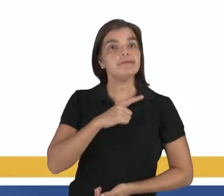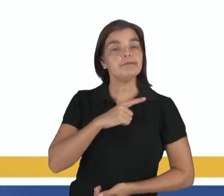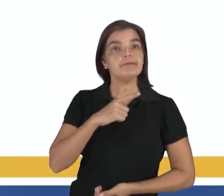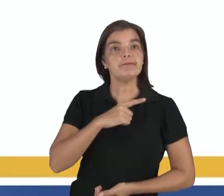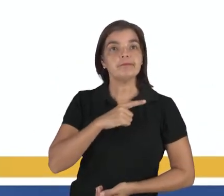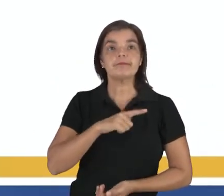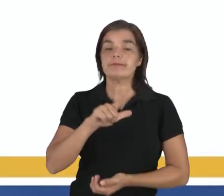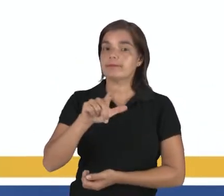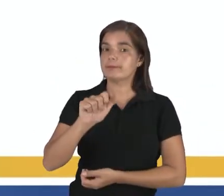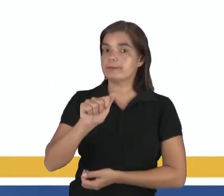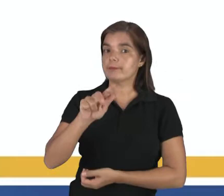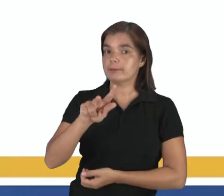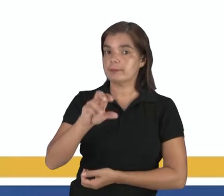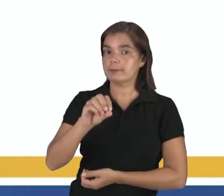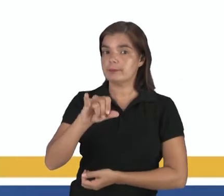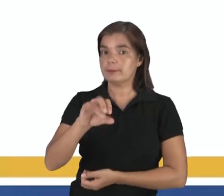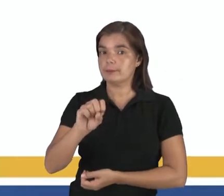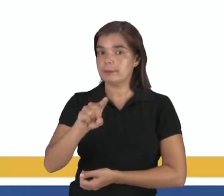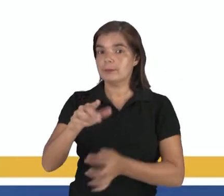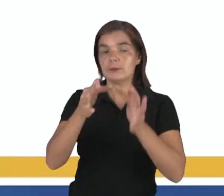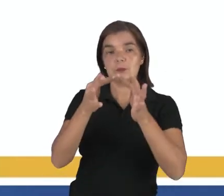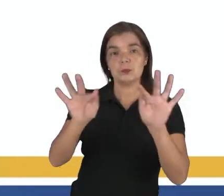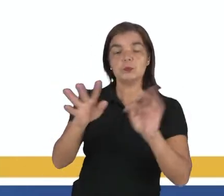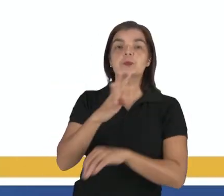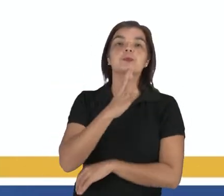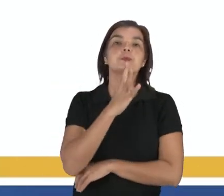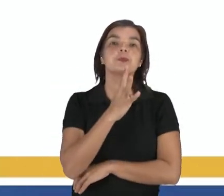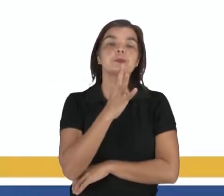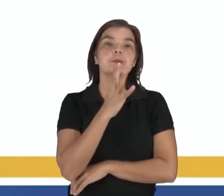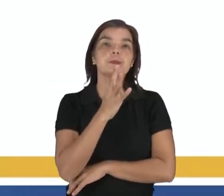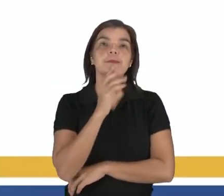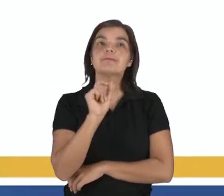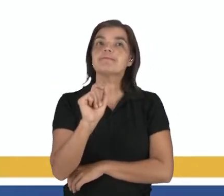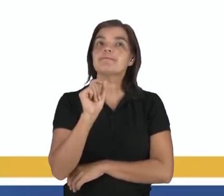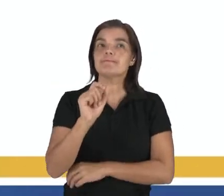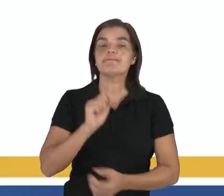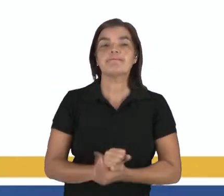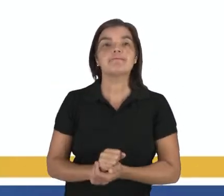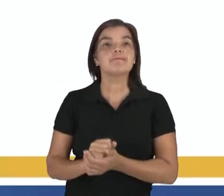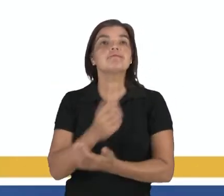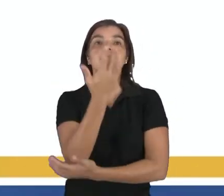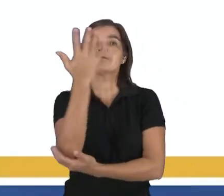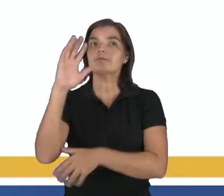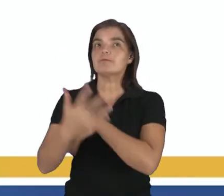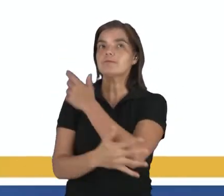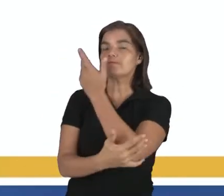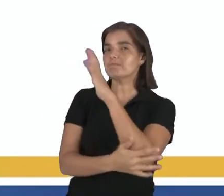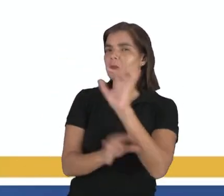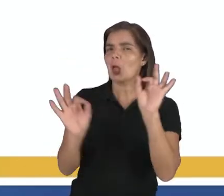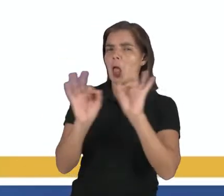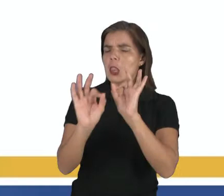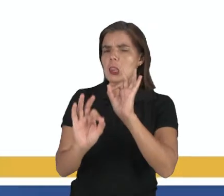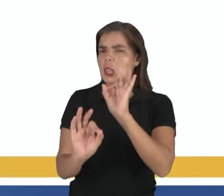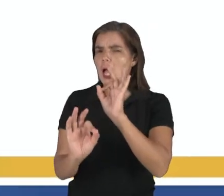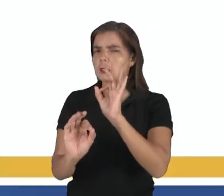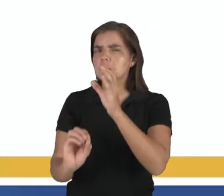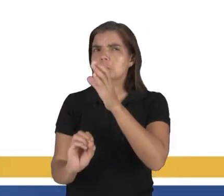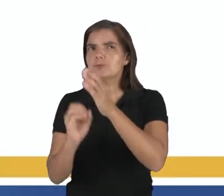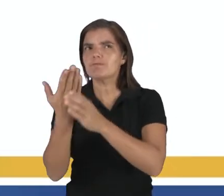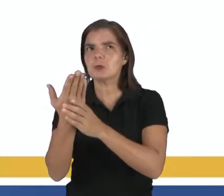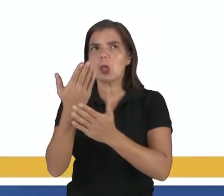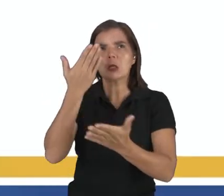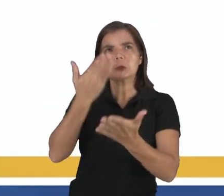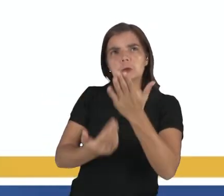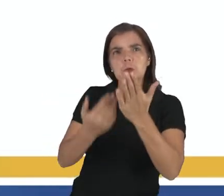aqui Lavoisier, com a sua frase, né, bem conhecida: na natureza, nada se cria, nada